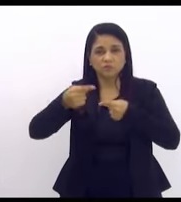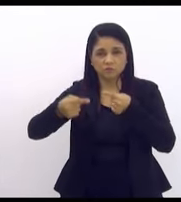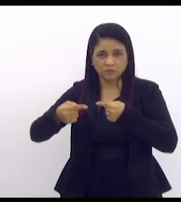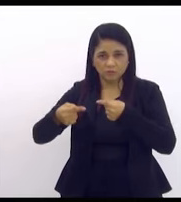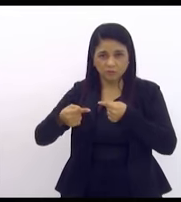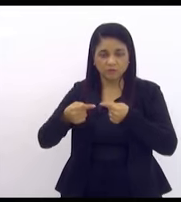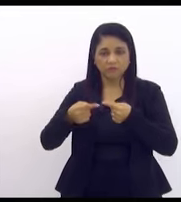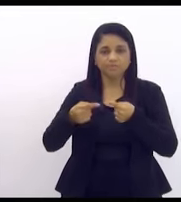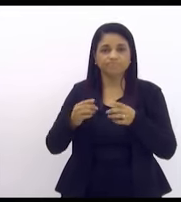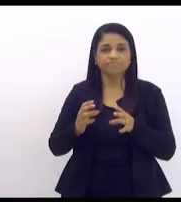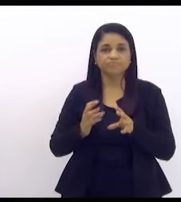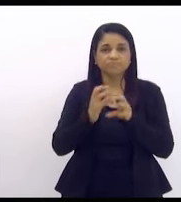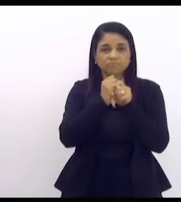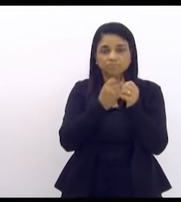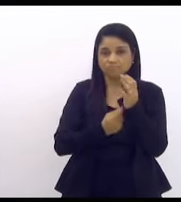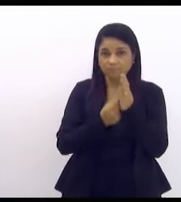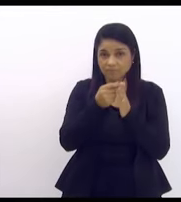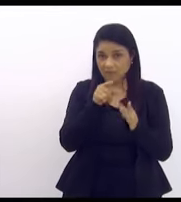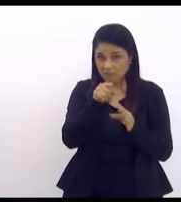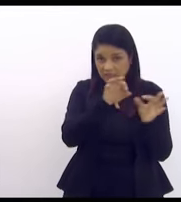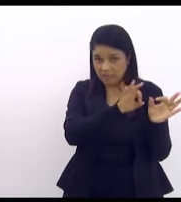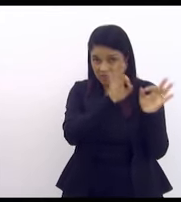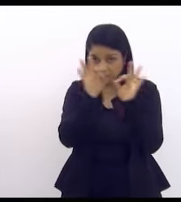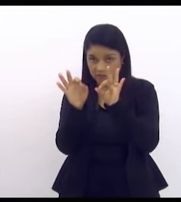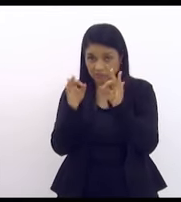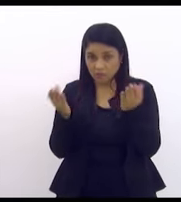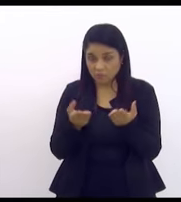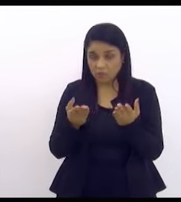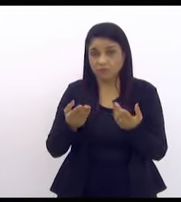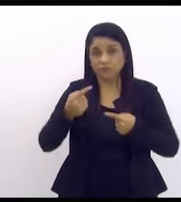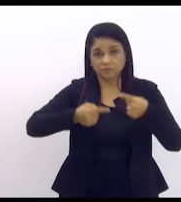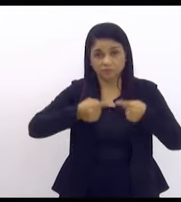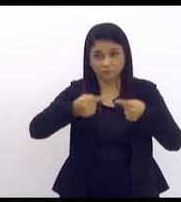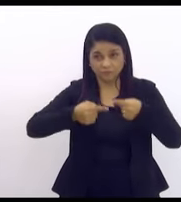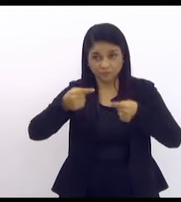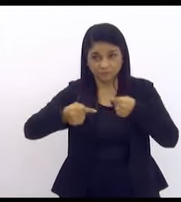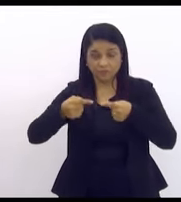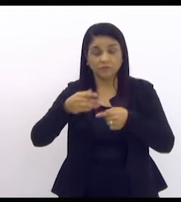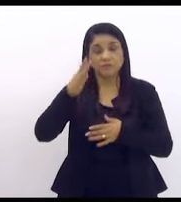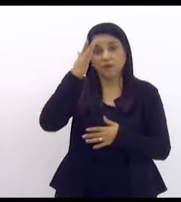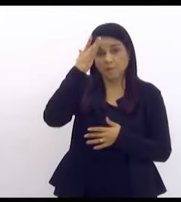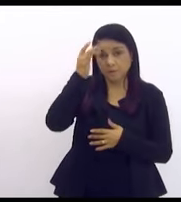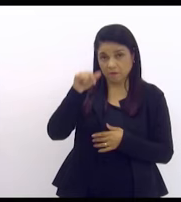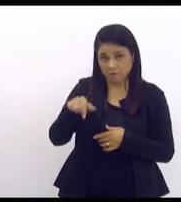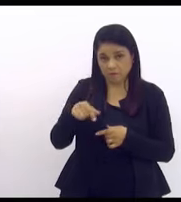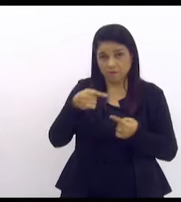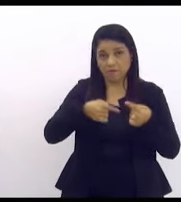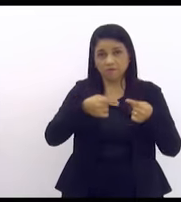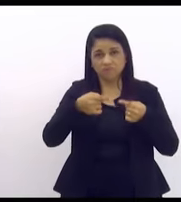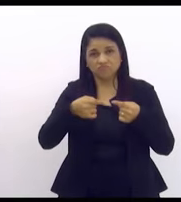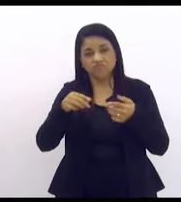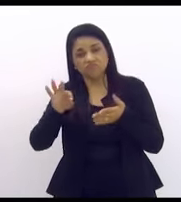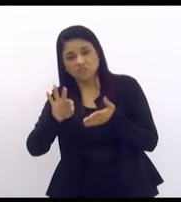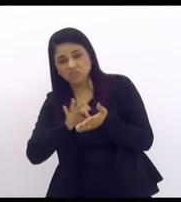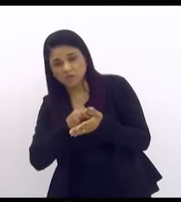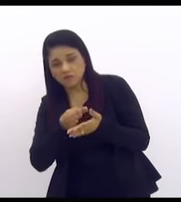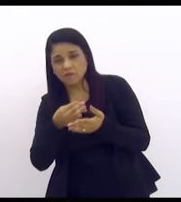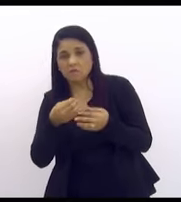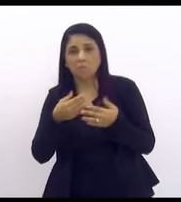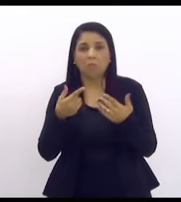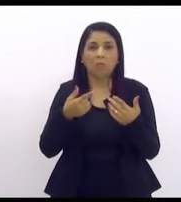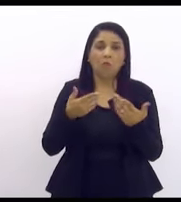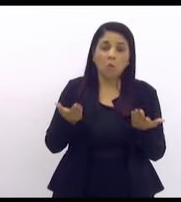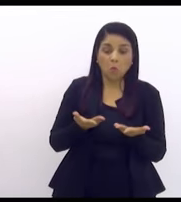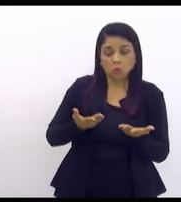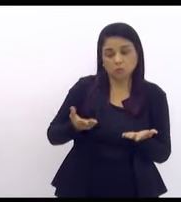orçamentárias. Então, para você que está nos assistindo, começa hoje a discussão. Hoje e amanhã. Muitos vão se inscrever amanhã para falar das matérias. E